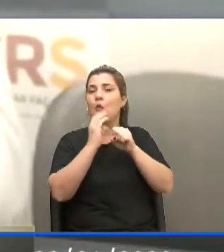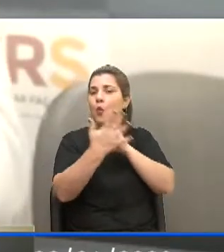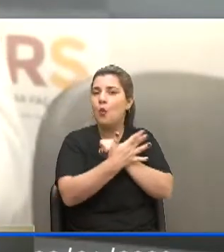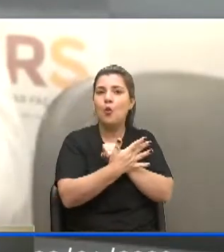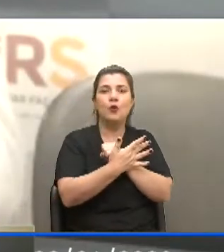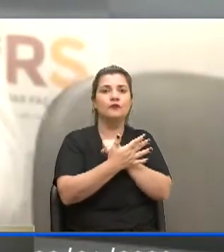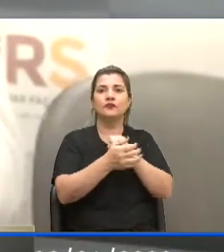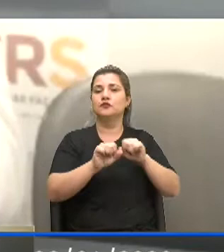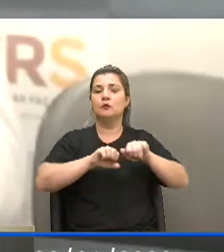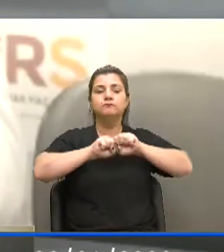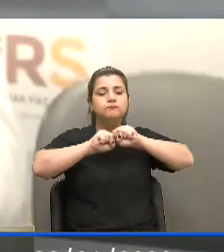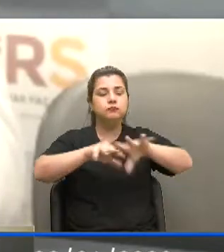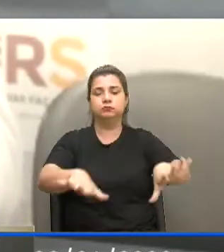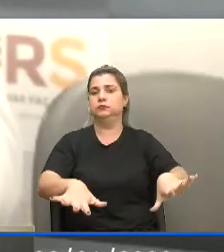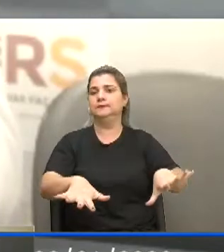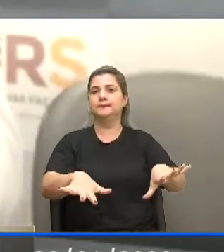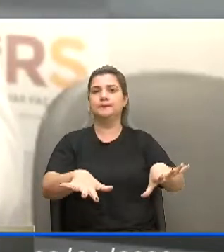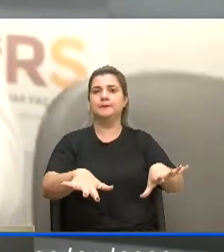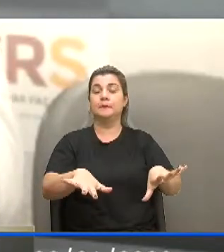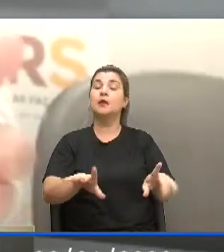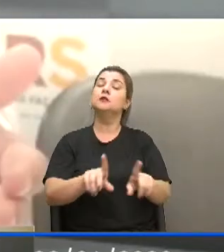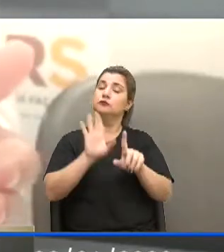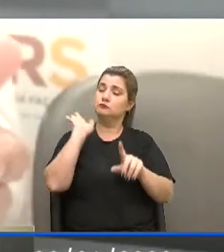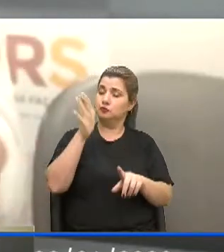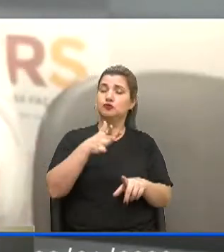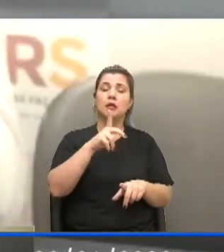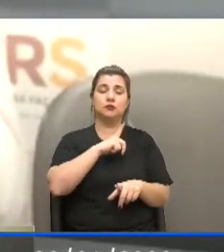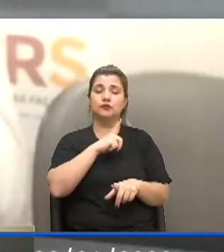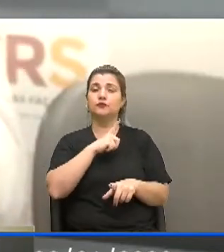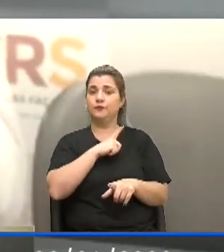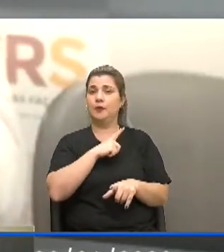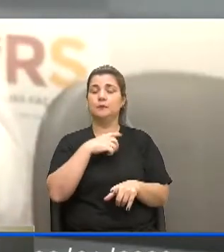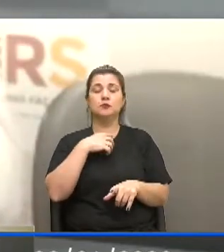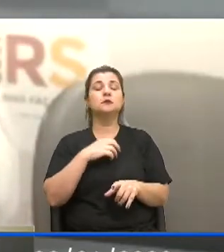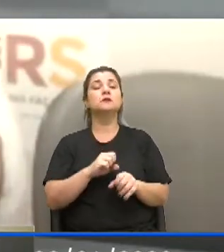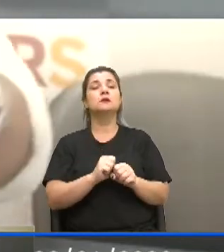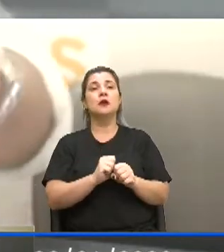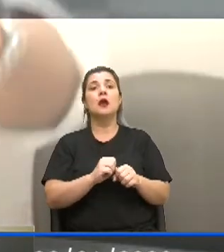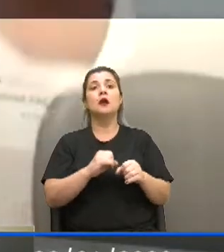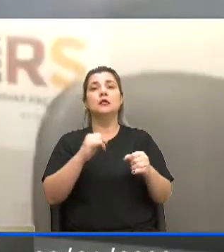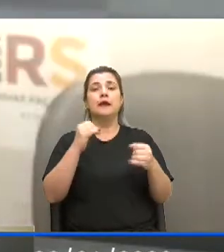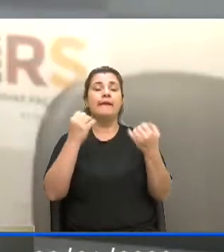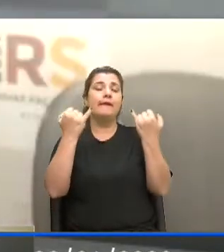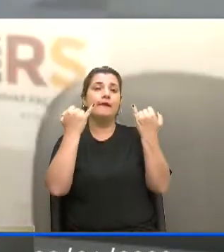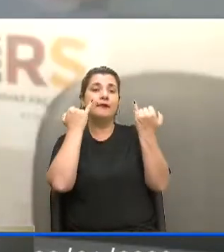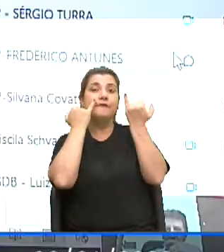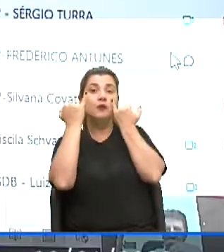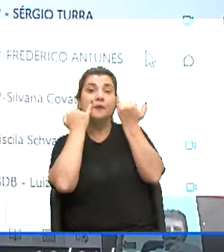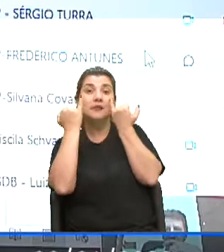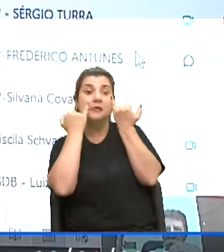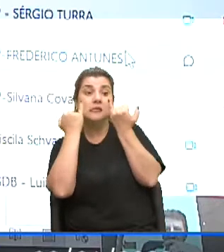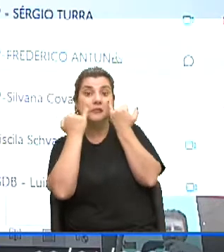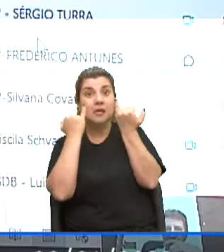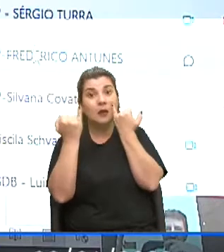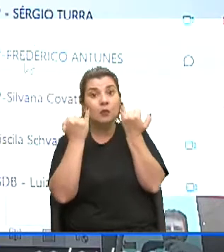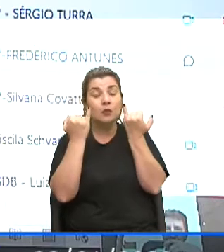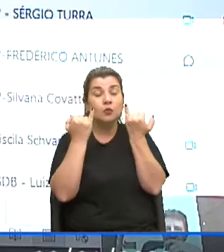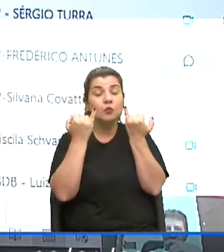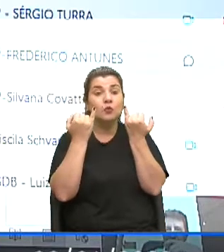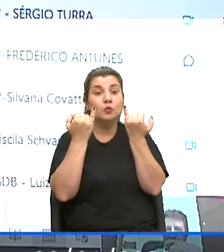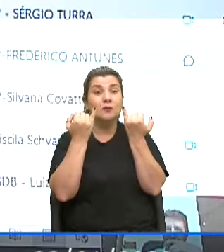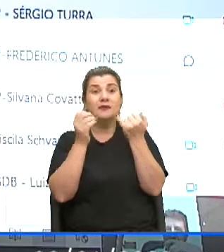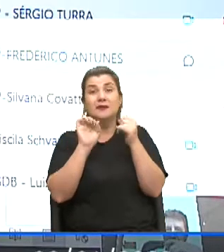teve situações já onde fomos notificados apenas quando estávamos já no meio de um